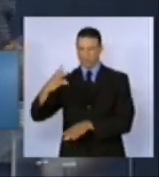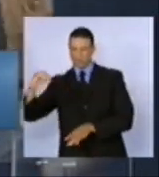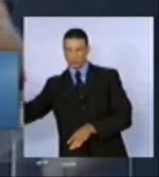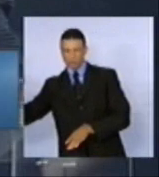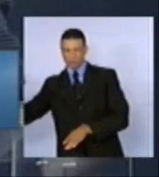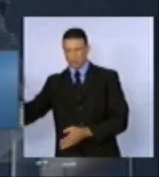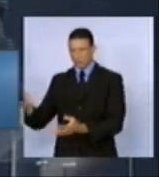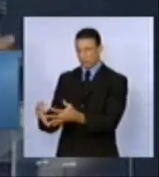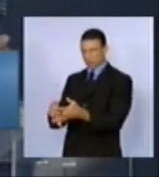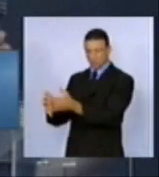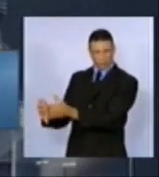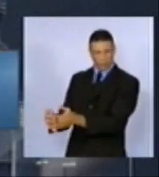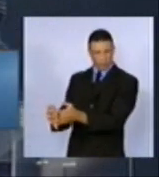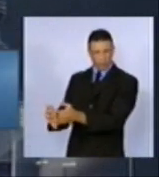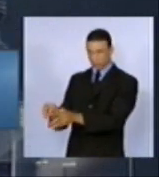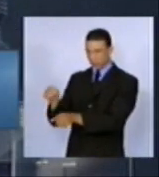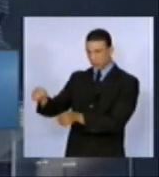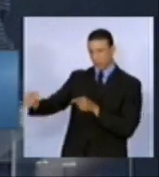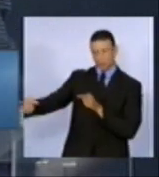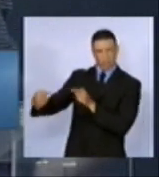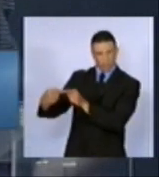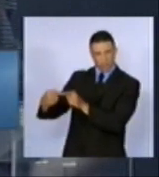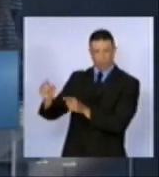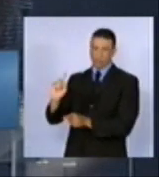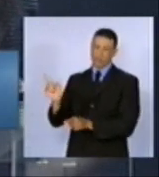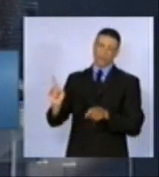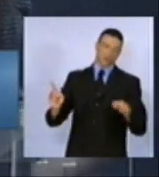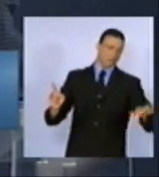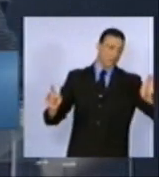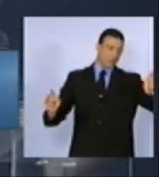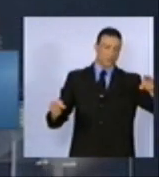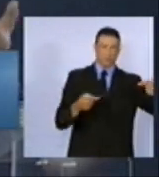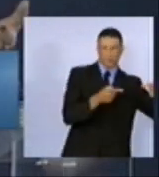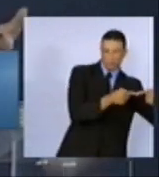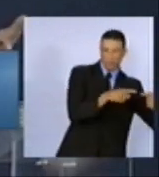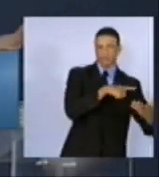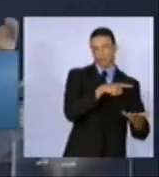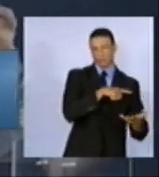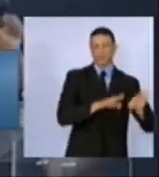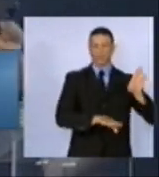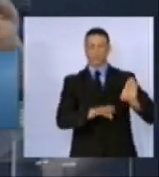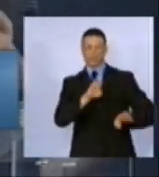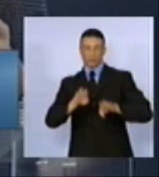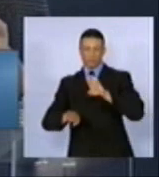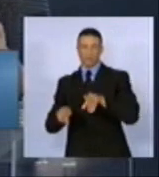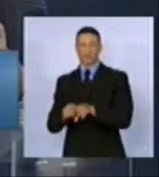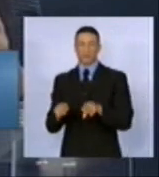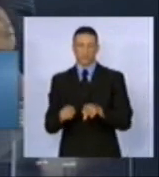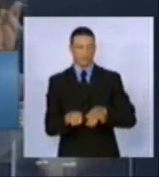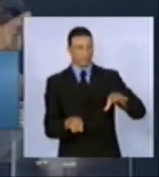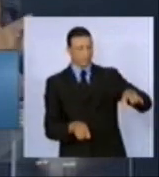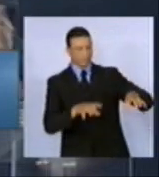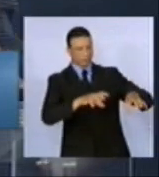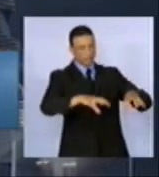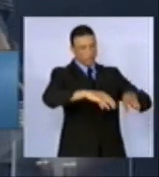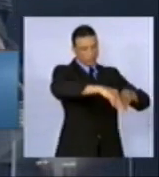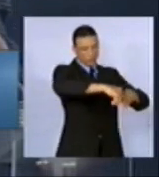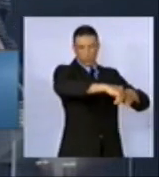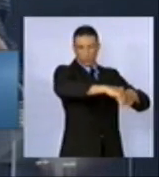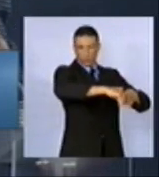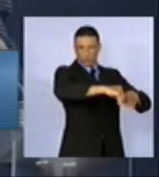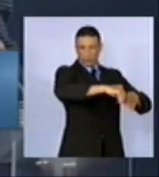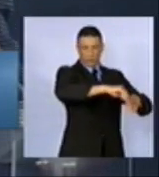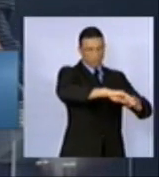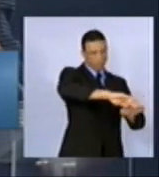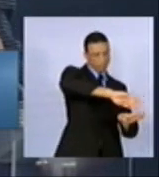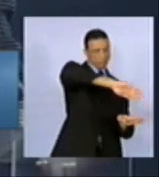da tecnologia das máquinas paraa característica Regional H com relação às características topográficas então o solo não pode ter uma